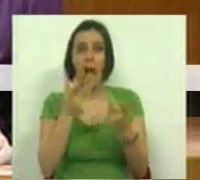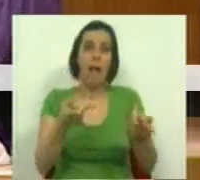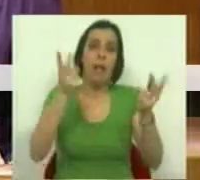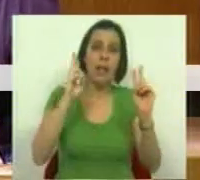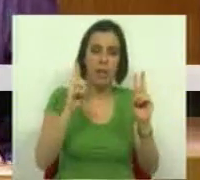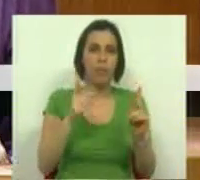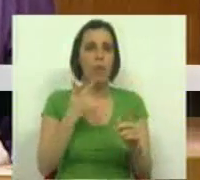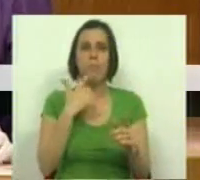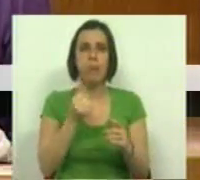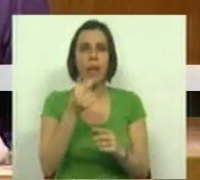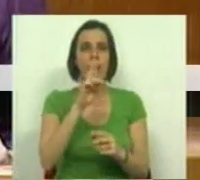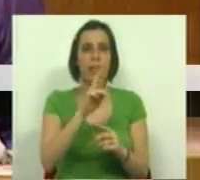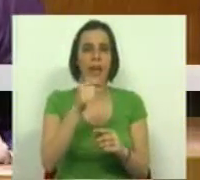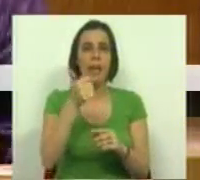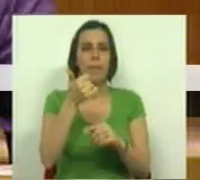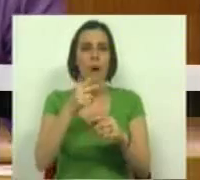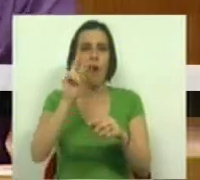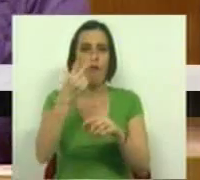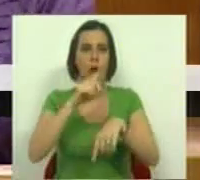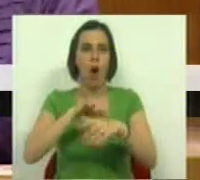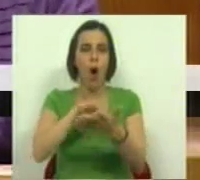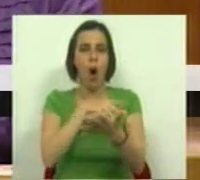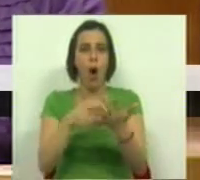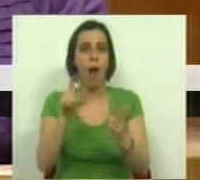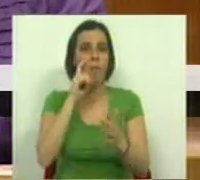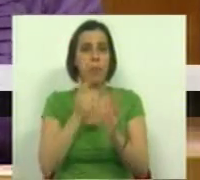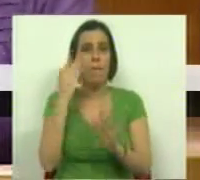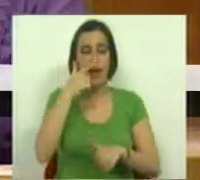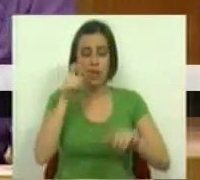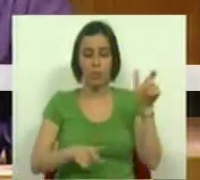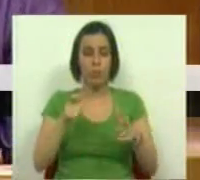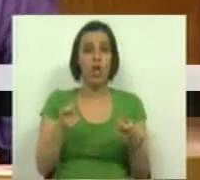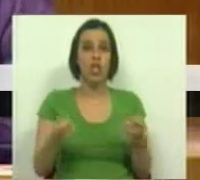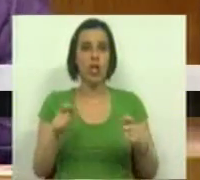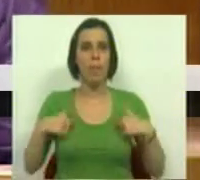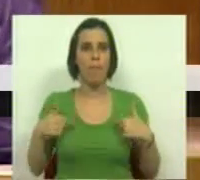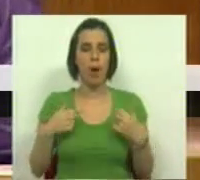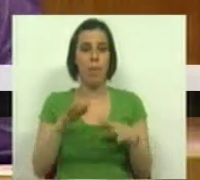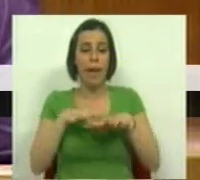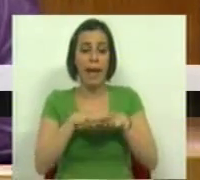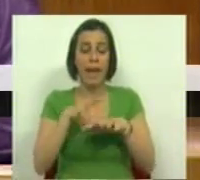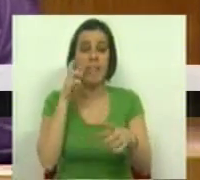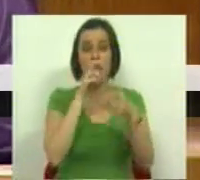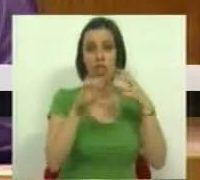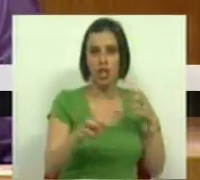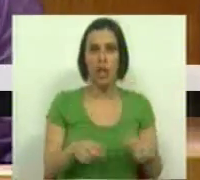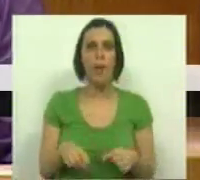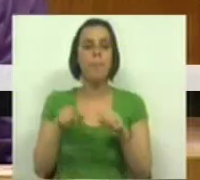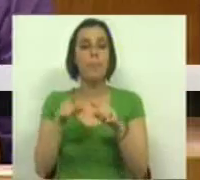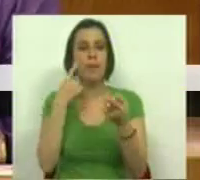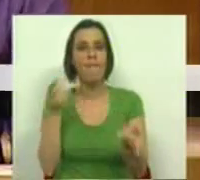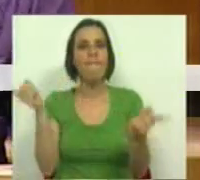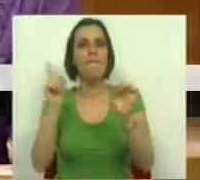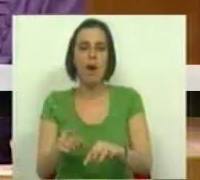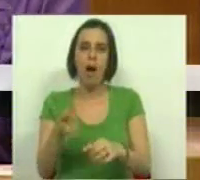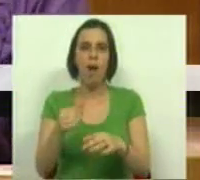livre não permite a tarifa biorária, a que mais protege a carteira do cliente e a gestão da própria rede energética. É o